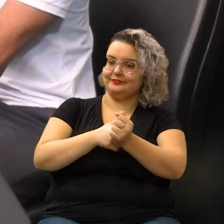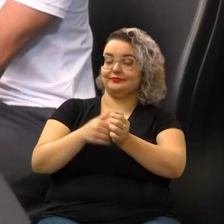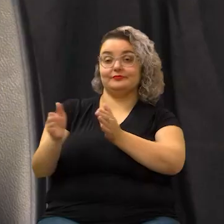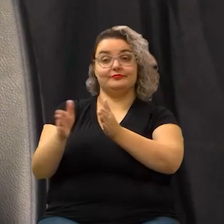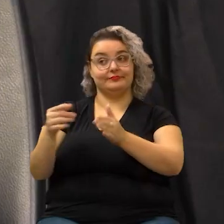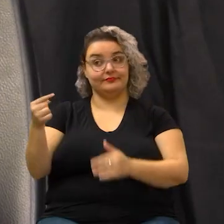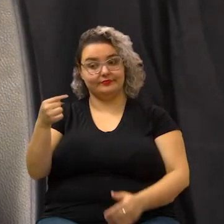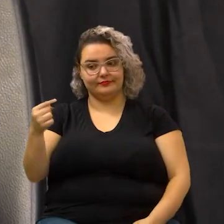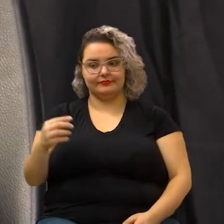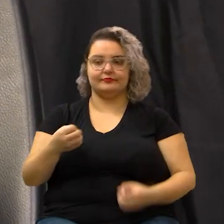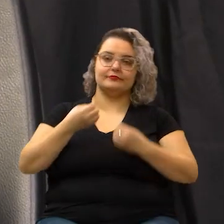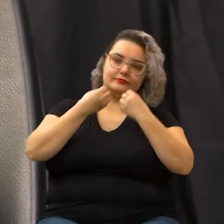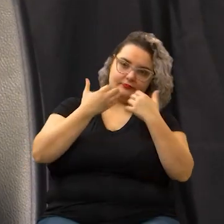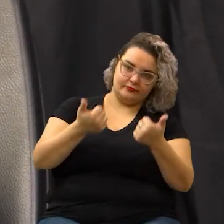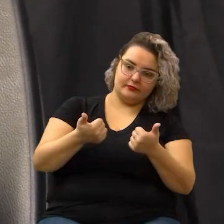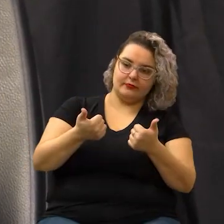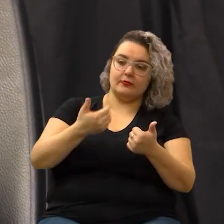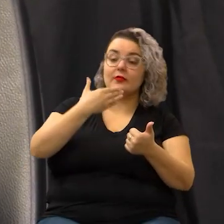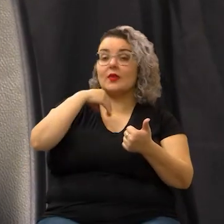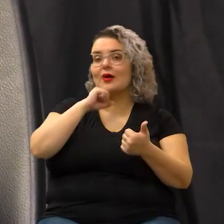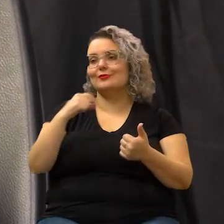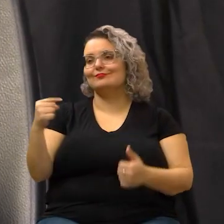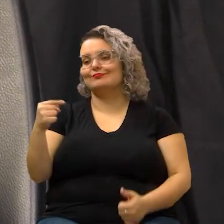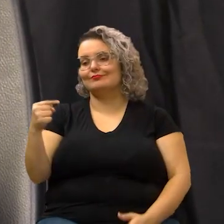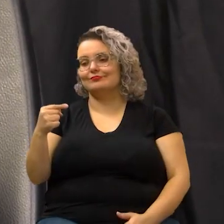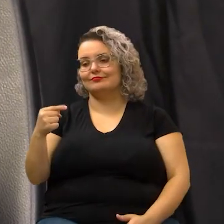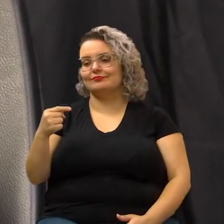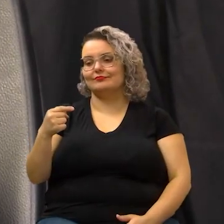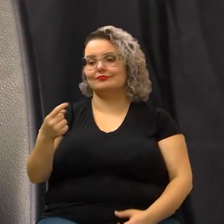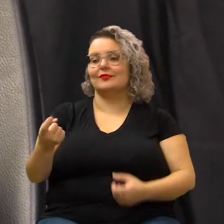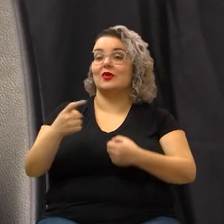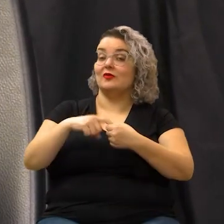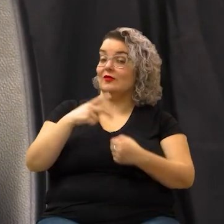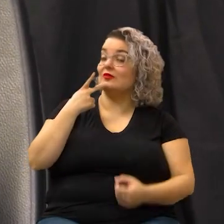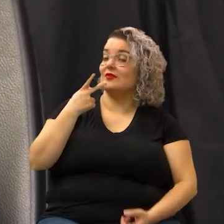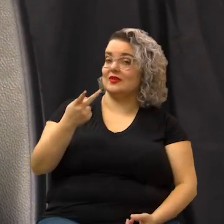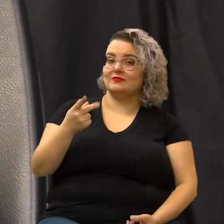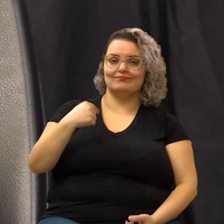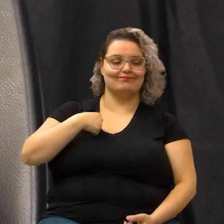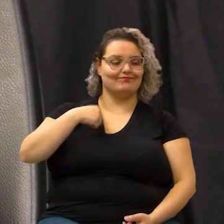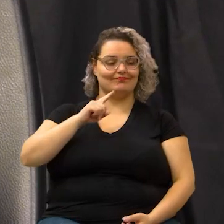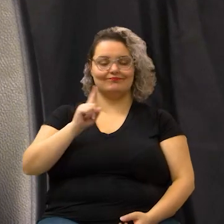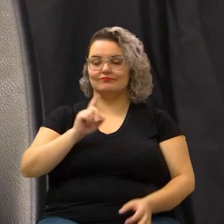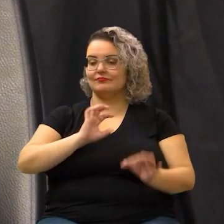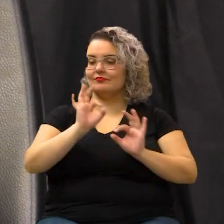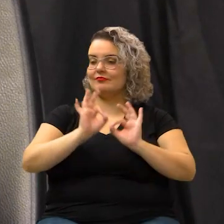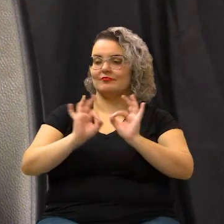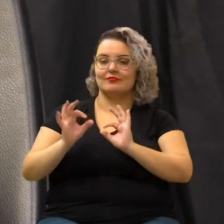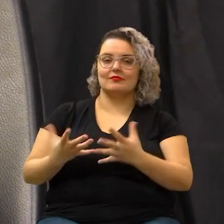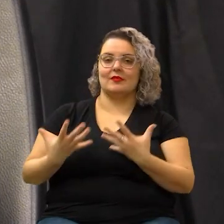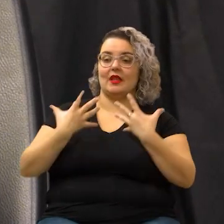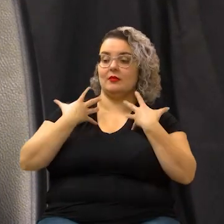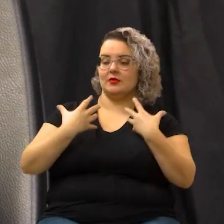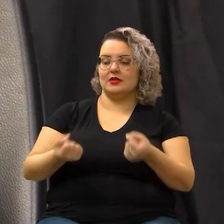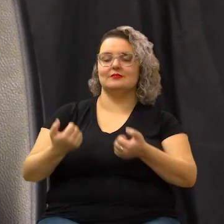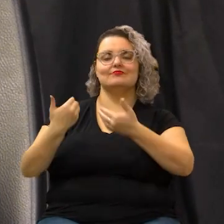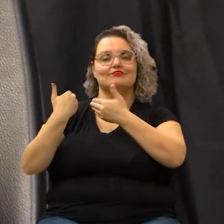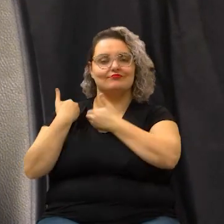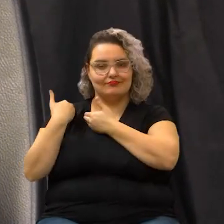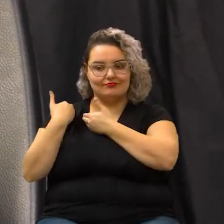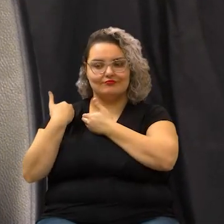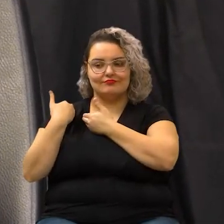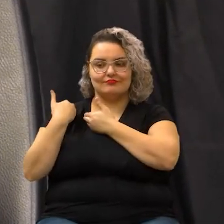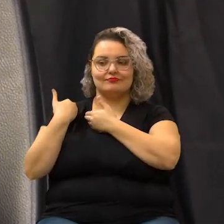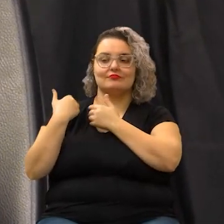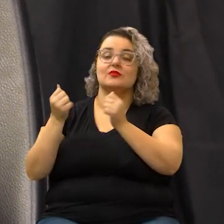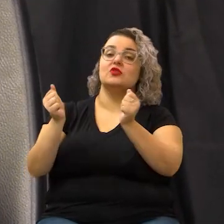A parte negativa, a parte boa é da questão de ser pai, mas a parte negativa, eu volto a dizer, eu não estava preparado para assumir